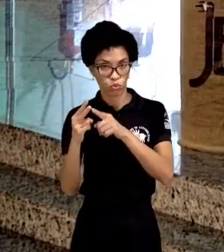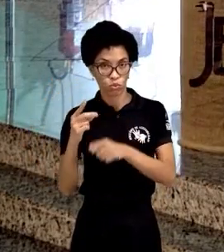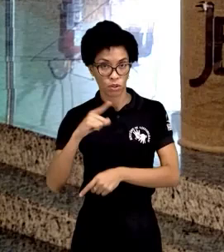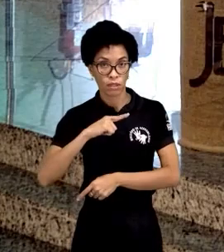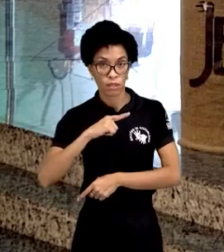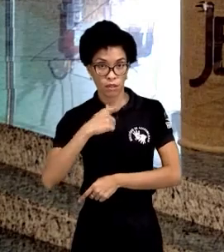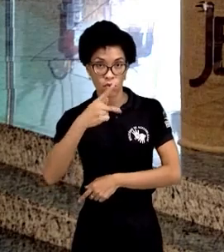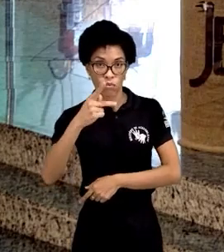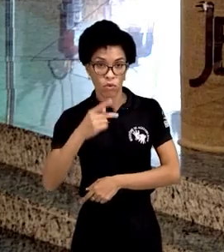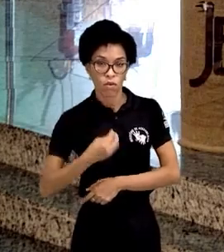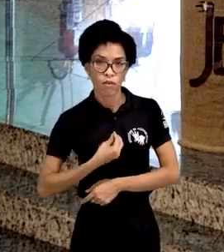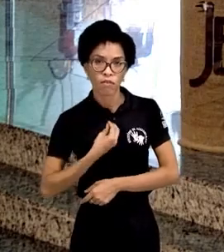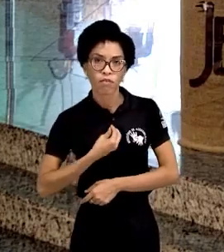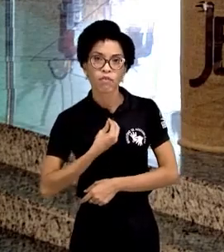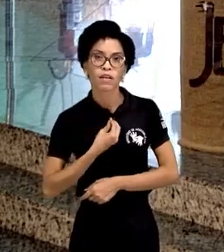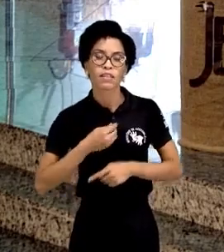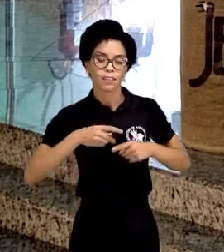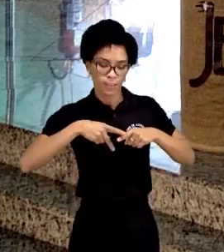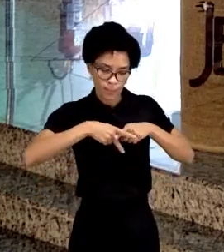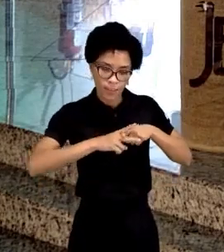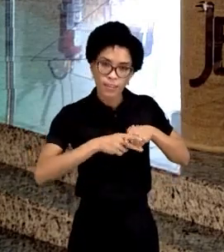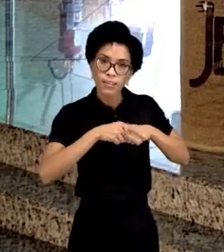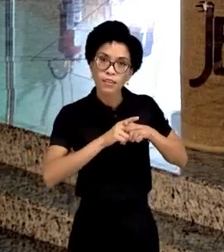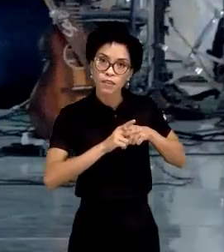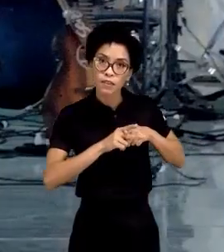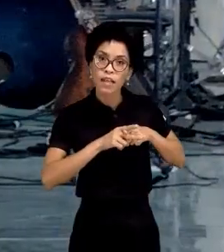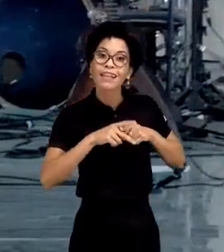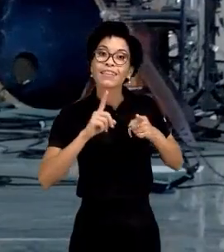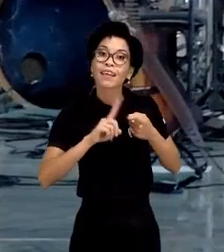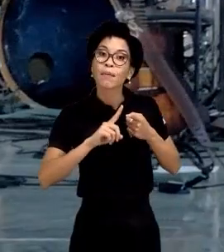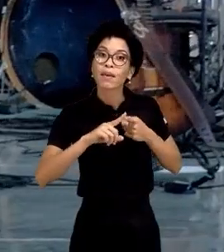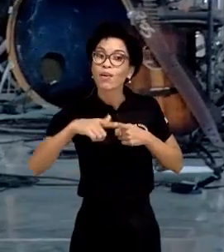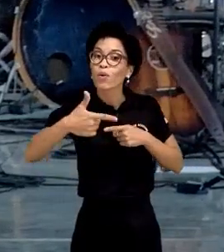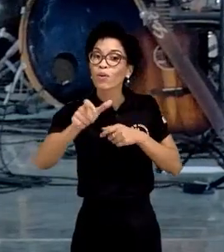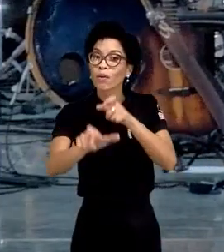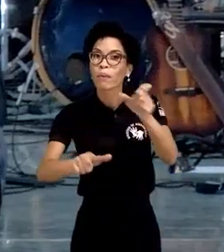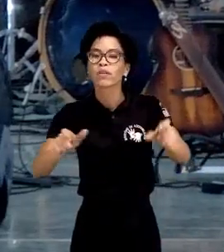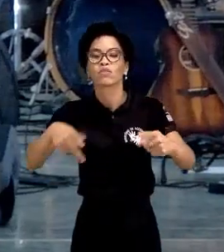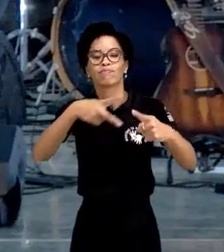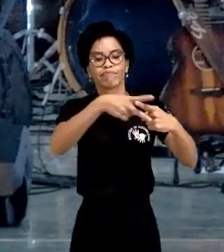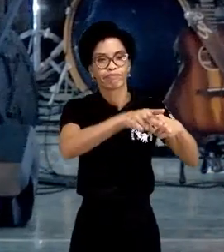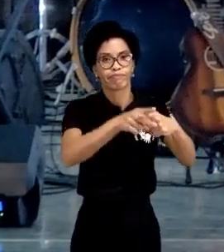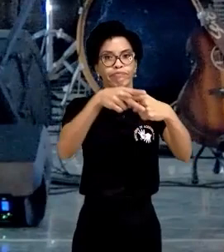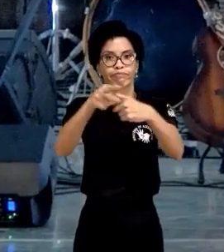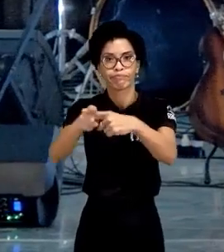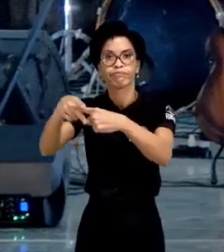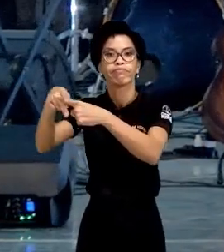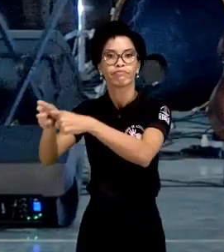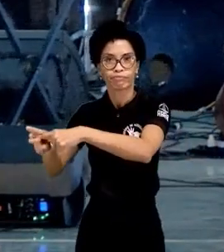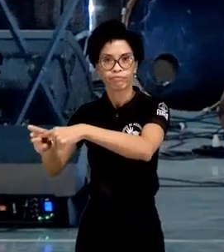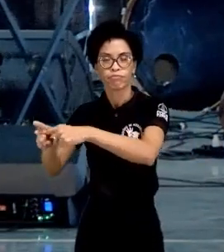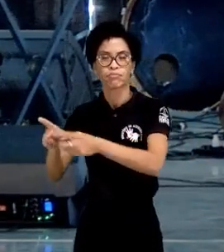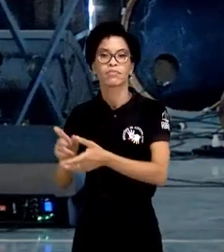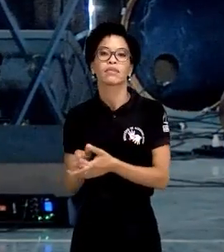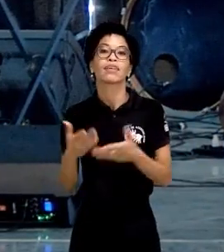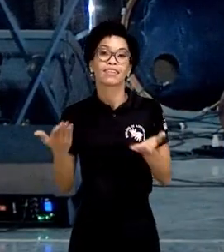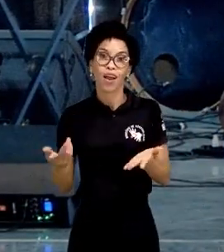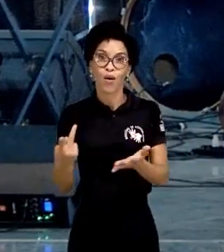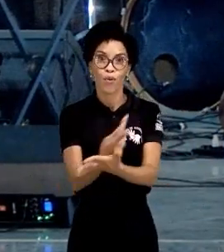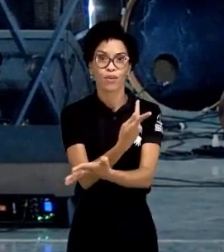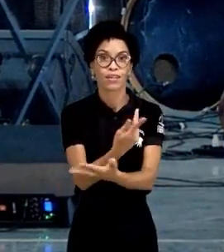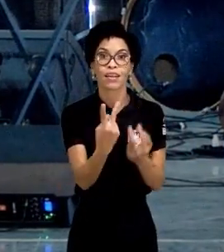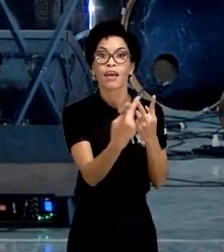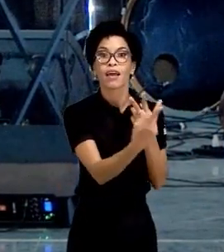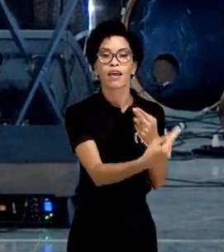outras pessoas. Foi assim que aconteceu com os grandes personagens bíblicos. Veja a própria história